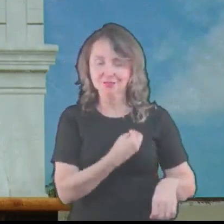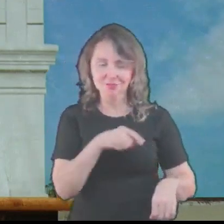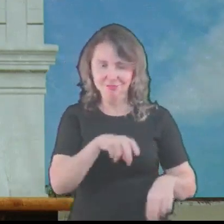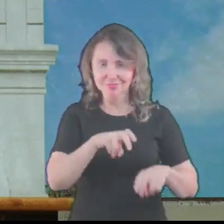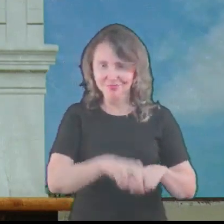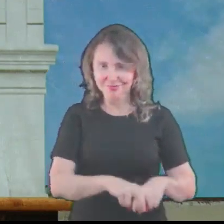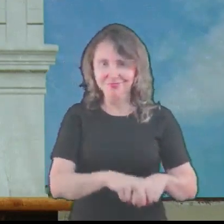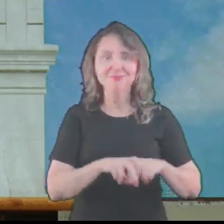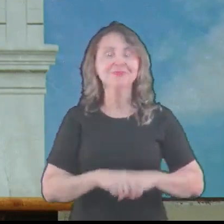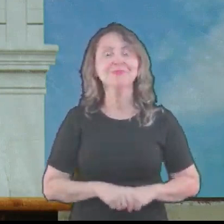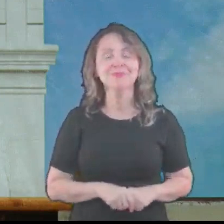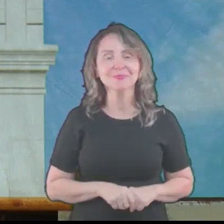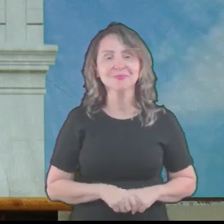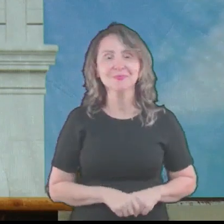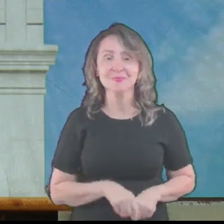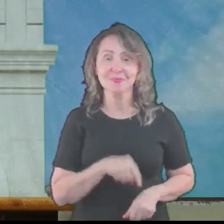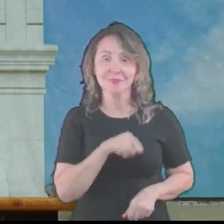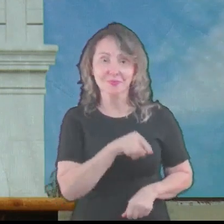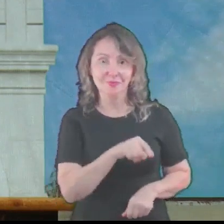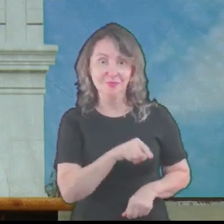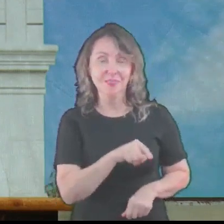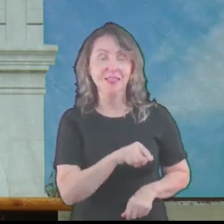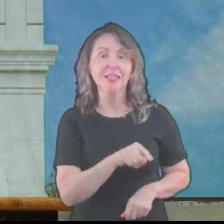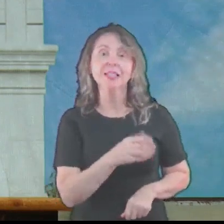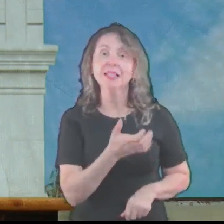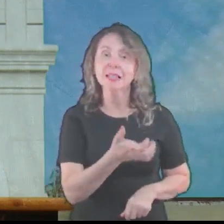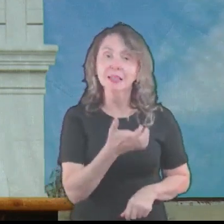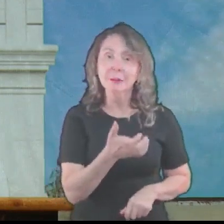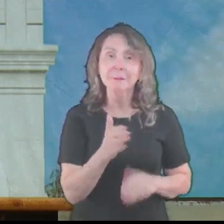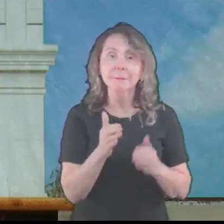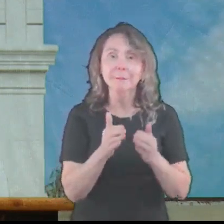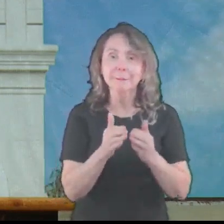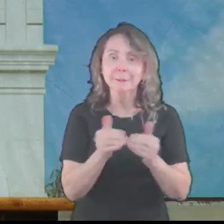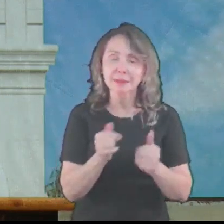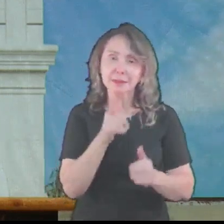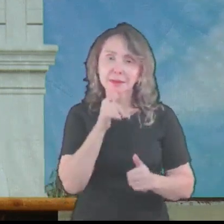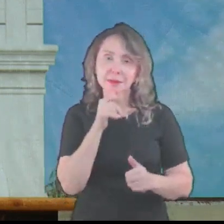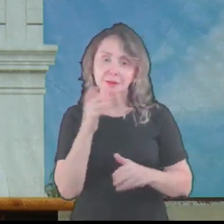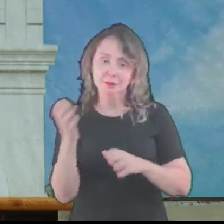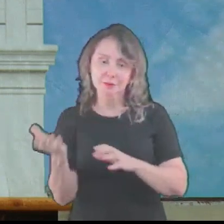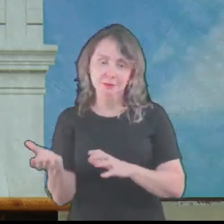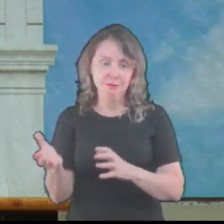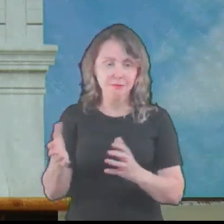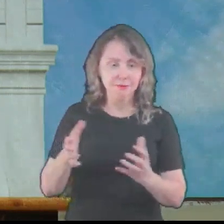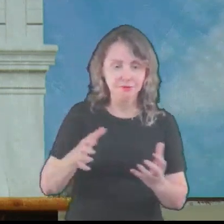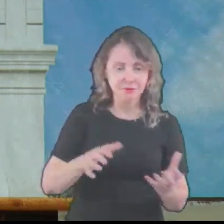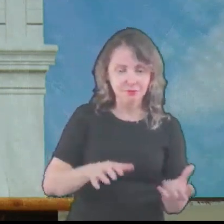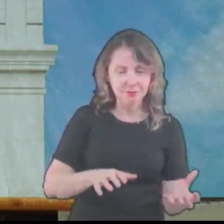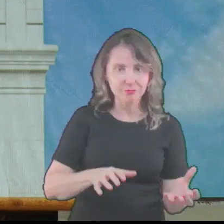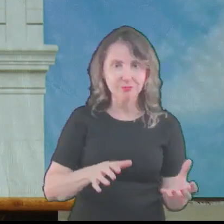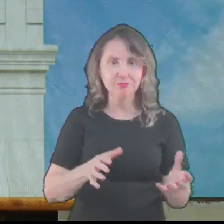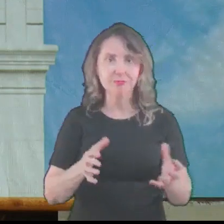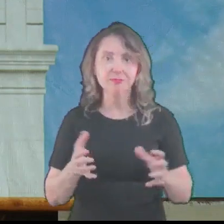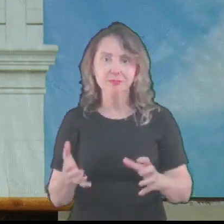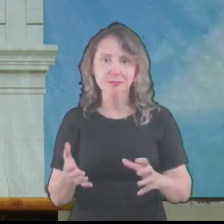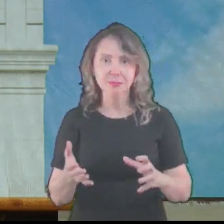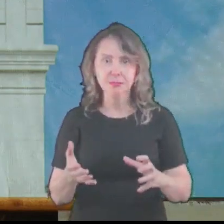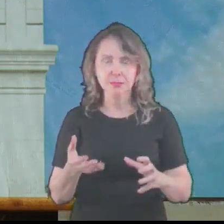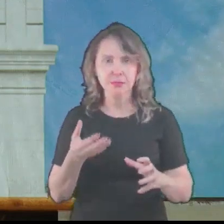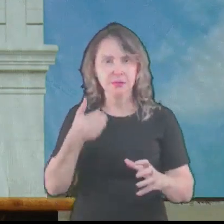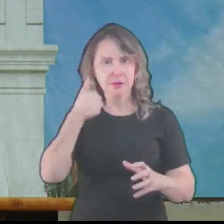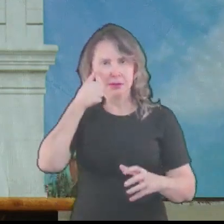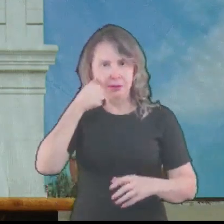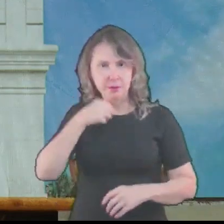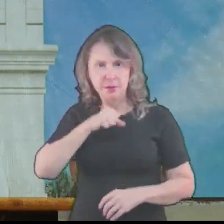ela desejou pedir o batismo. Veja que interessante, né? E não foi o pai e a mãe